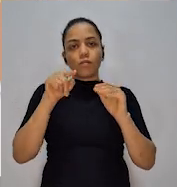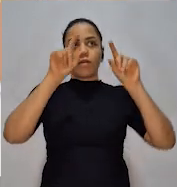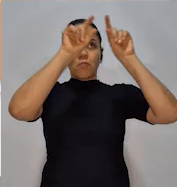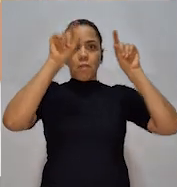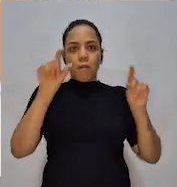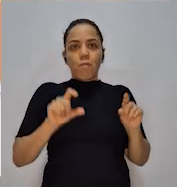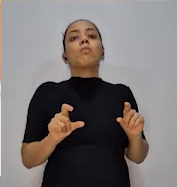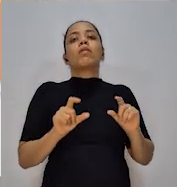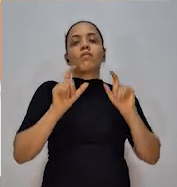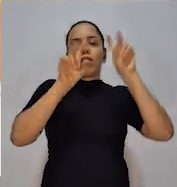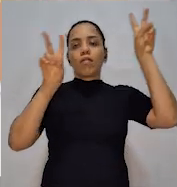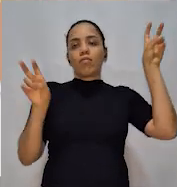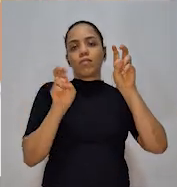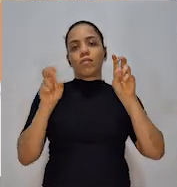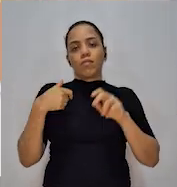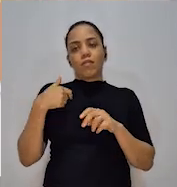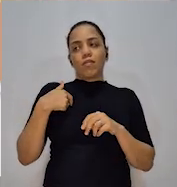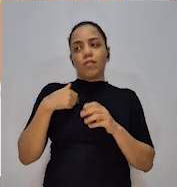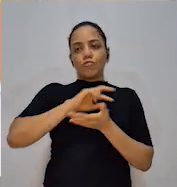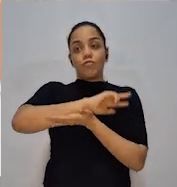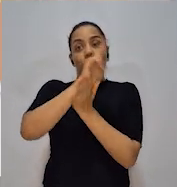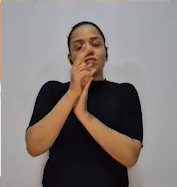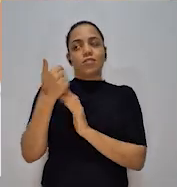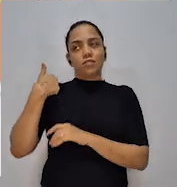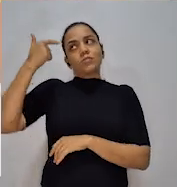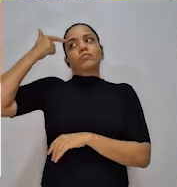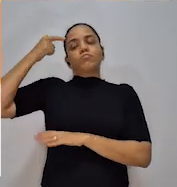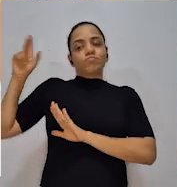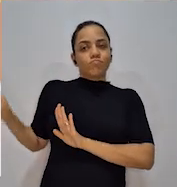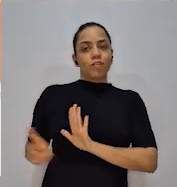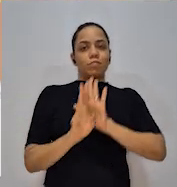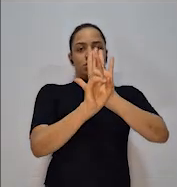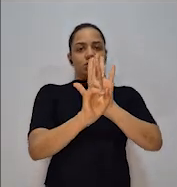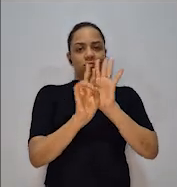aqui. Deixa eu compartilhar minha tela.